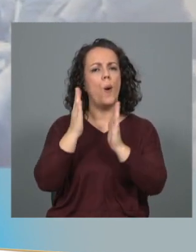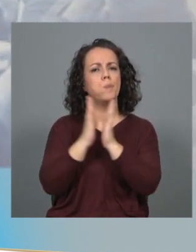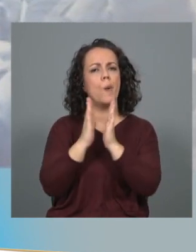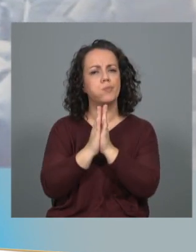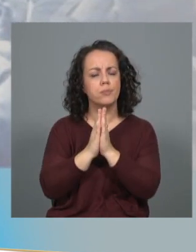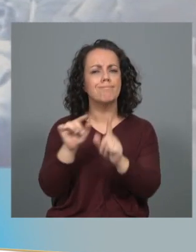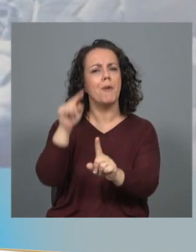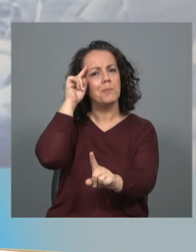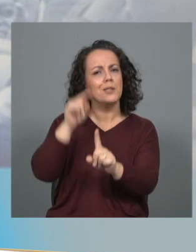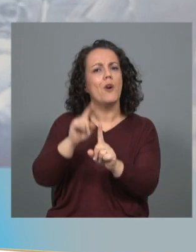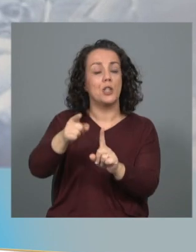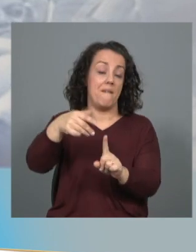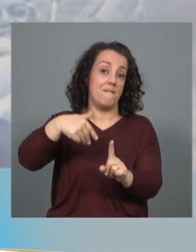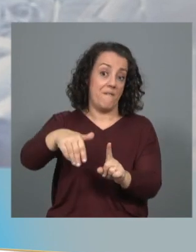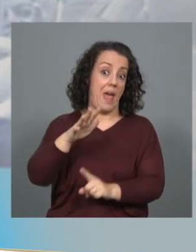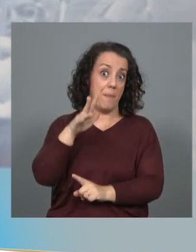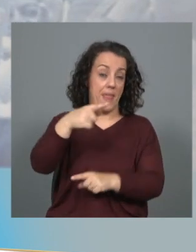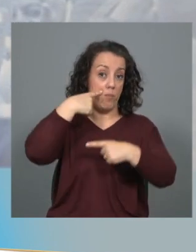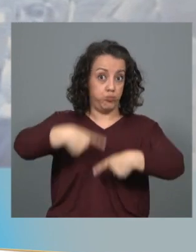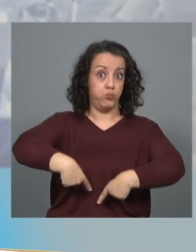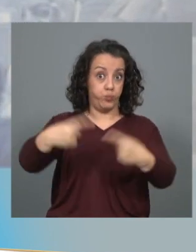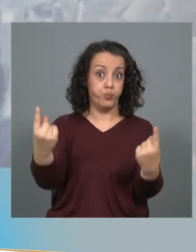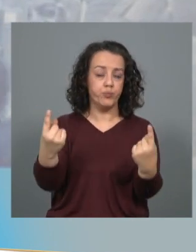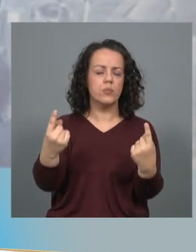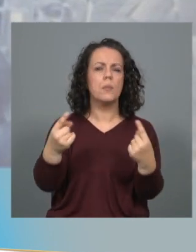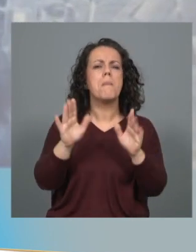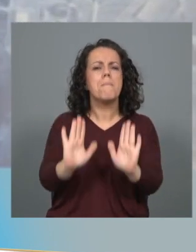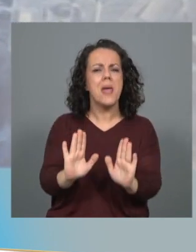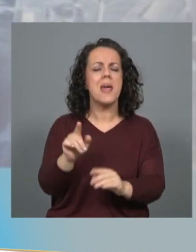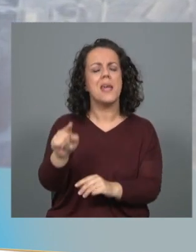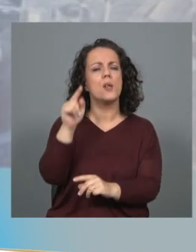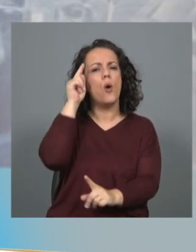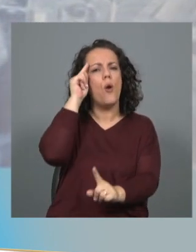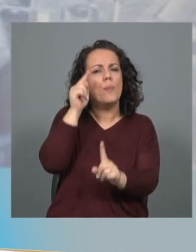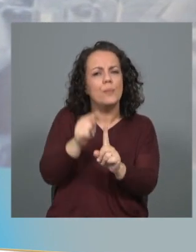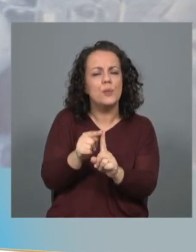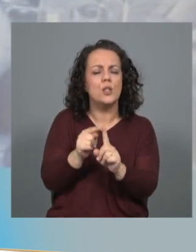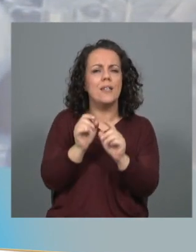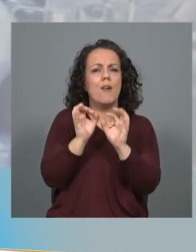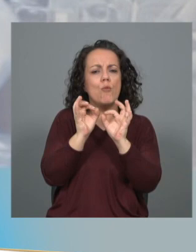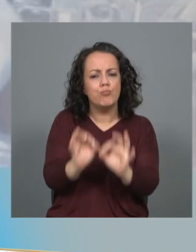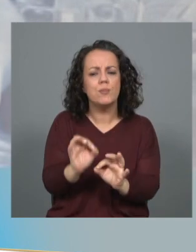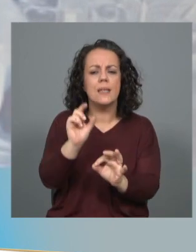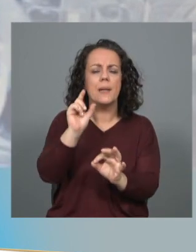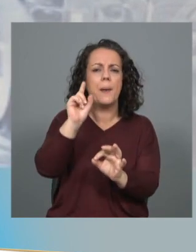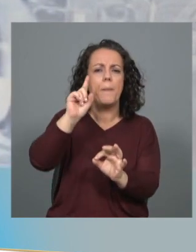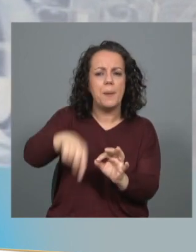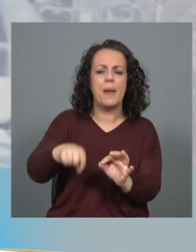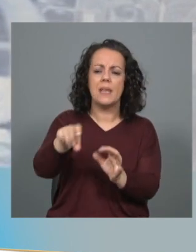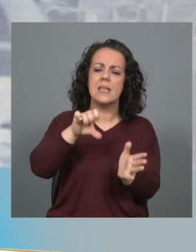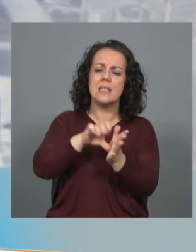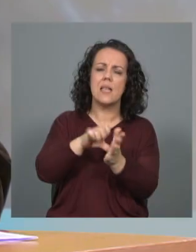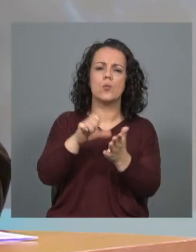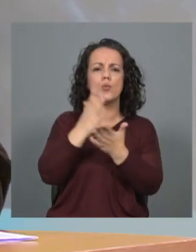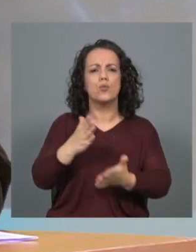terá uma sessão de lançamento amanhã? Mas qual é o objetivo e também o envolvimento do Centro de Estudos de